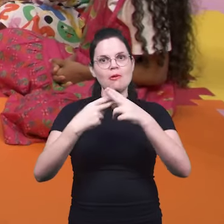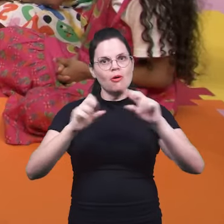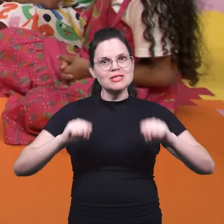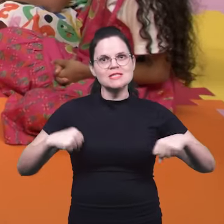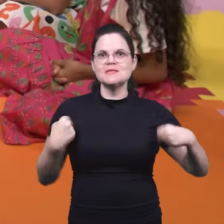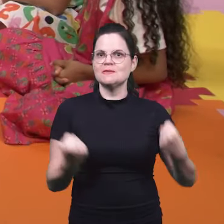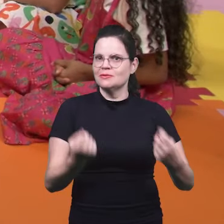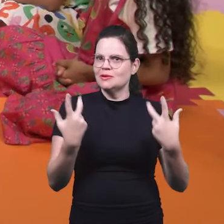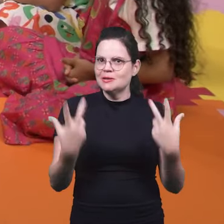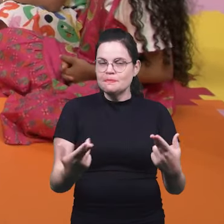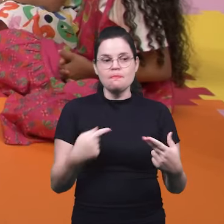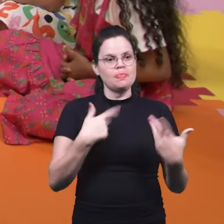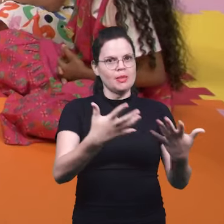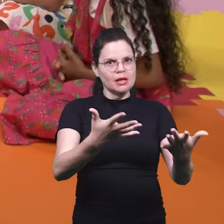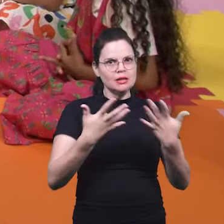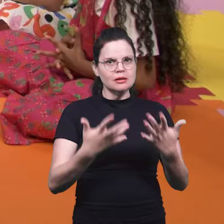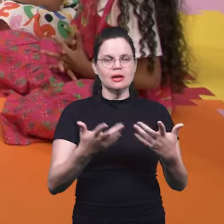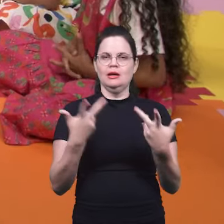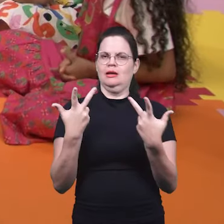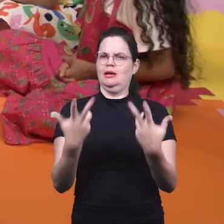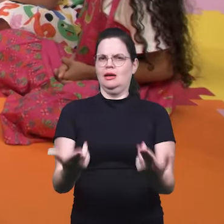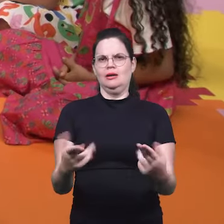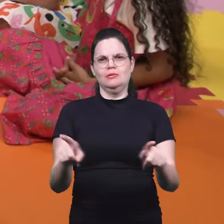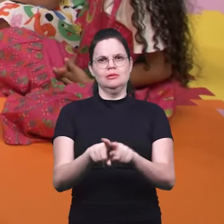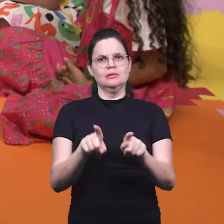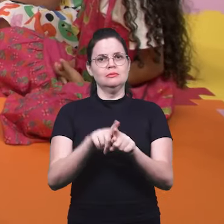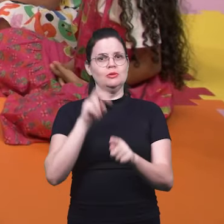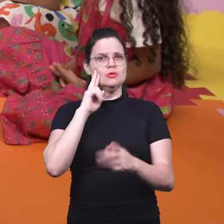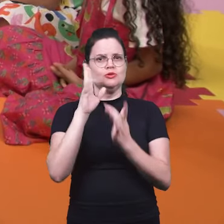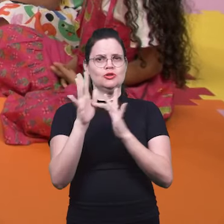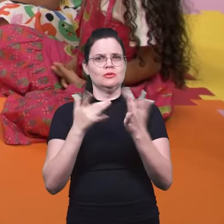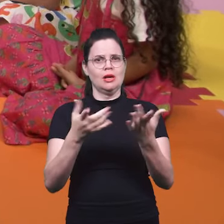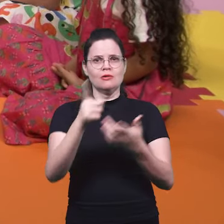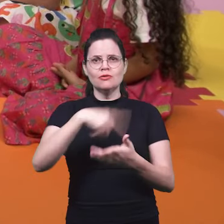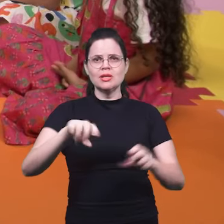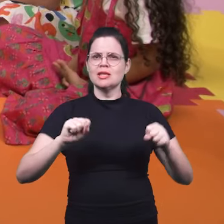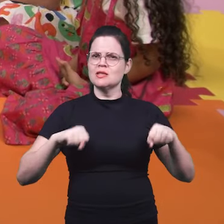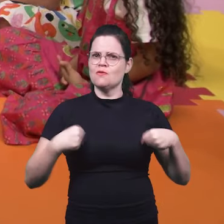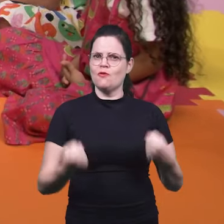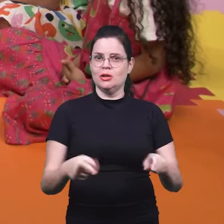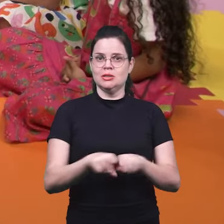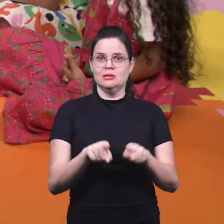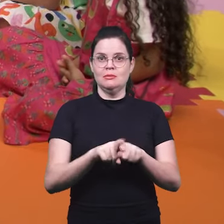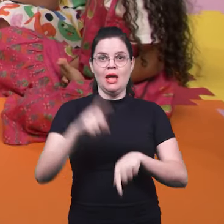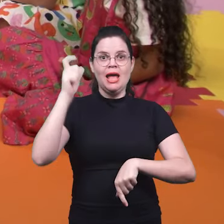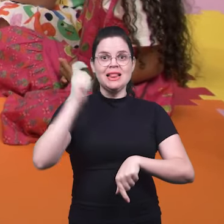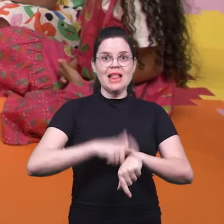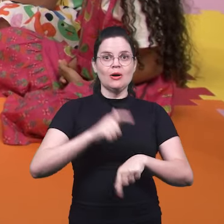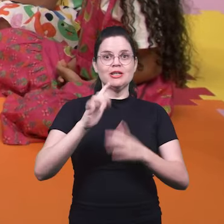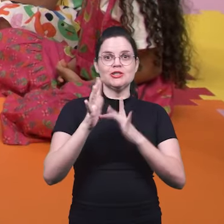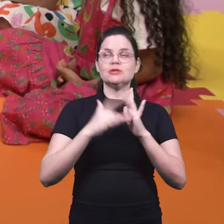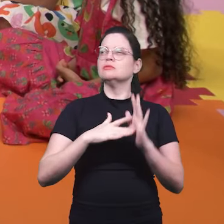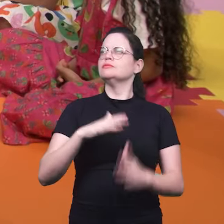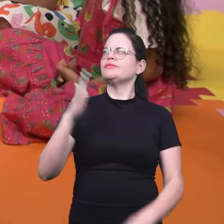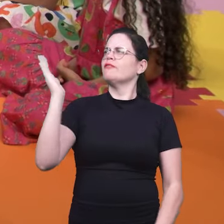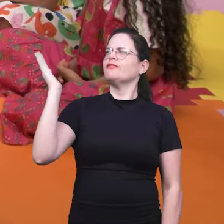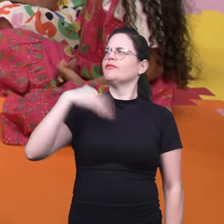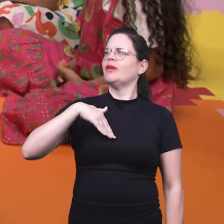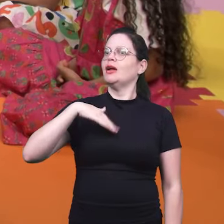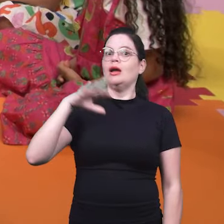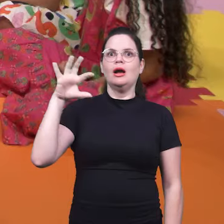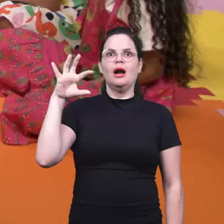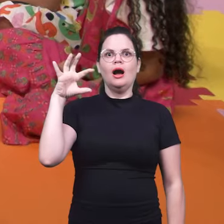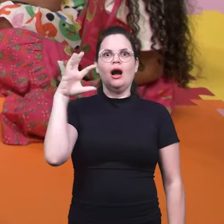então ele se esforçou ele subiu em uma árvore e quando Jesus pediu para ele descer que ele queria entrar na casa de